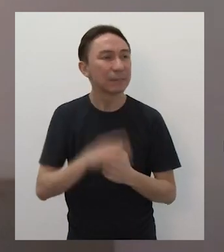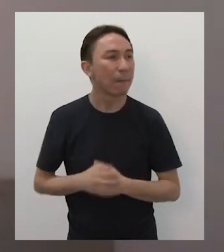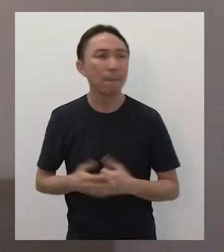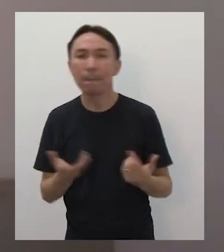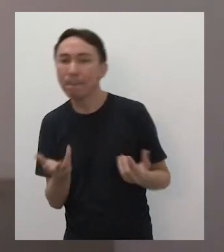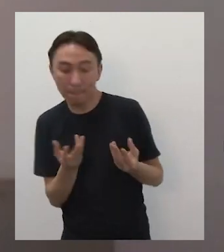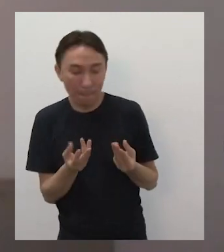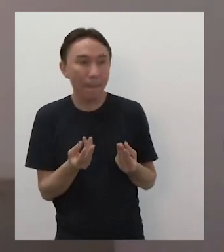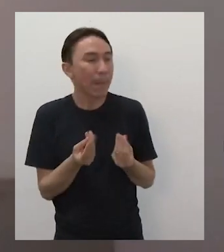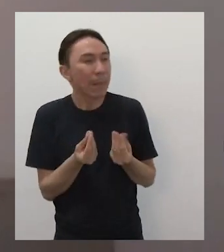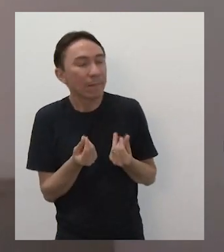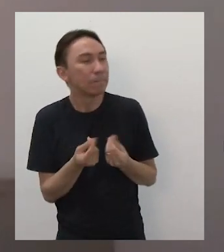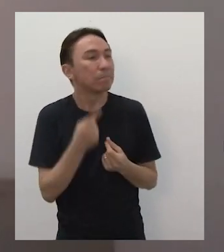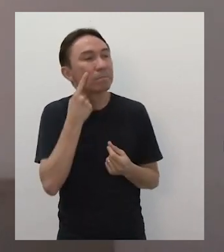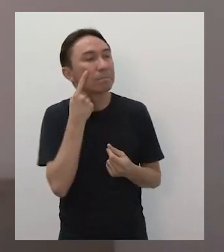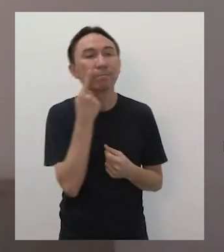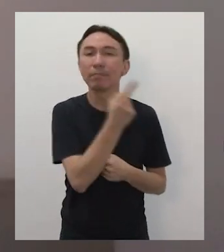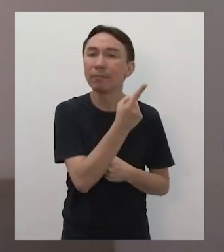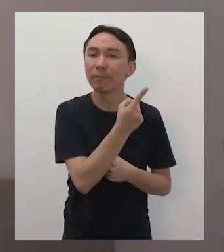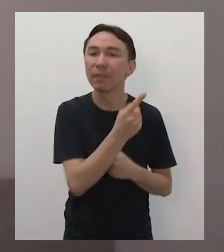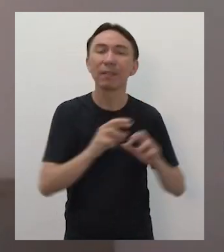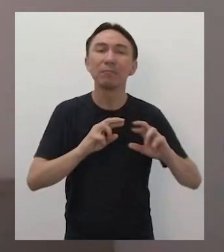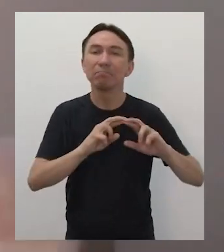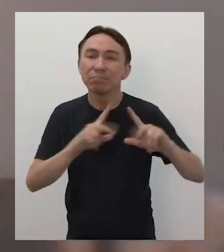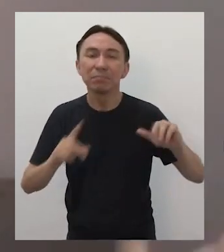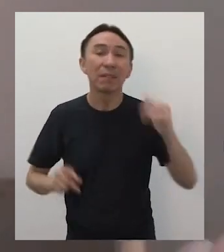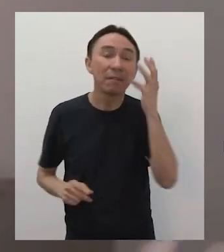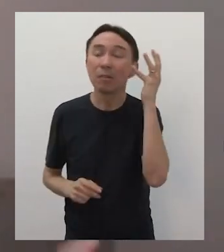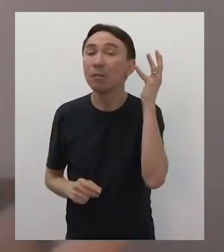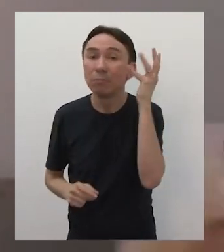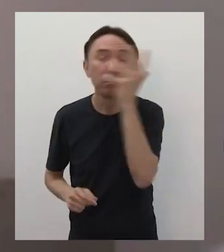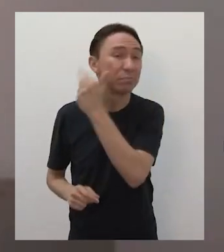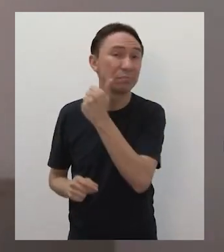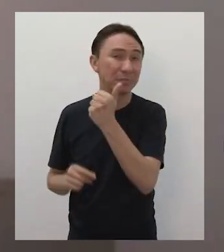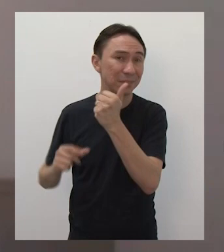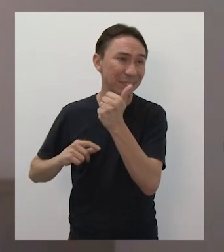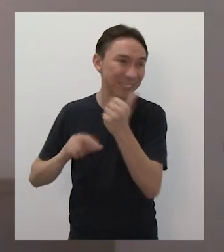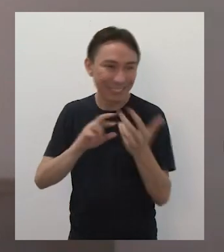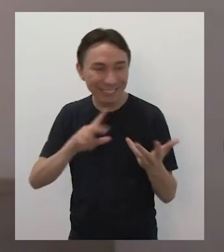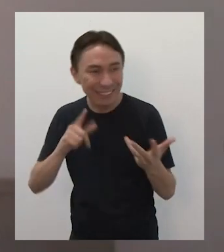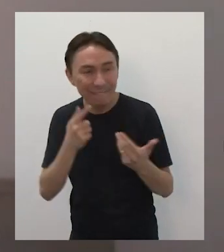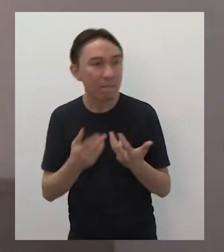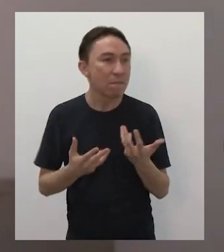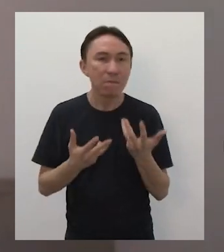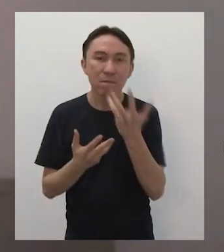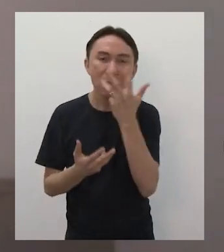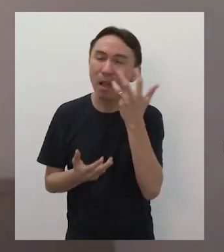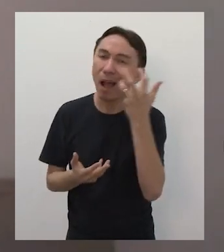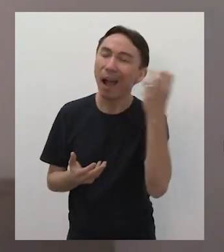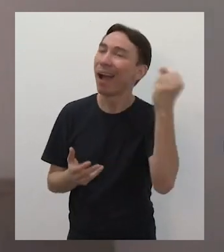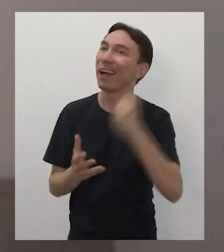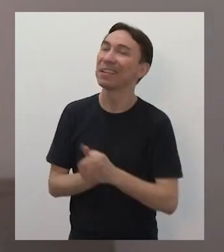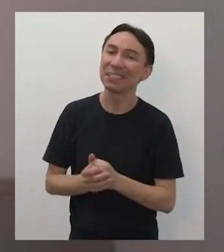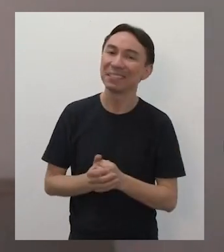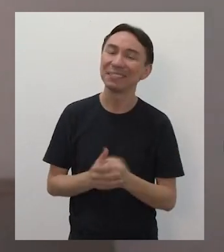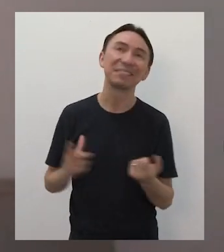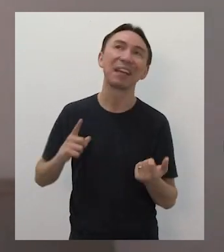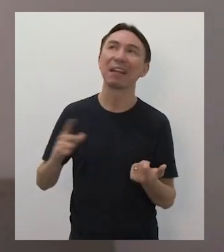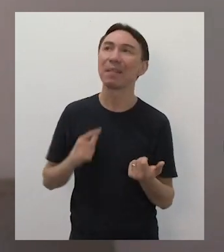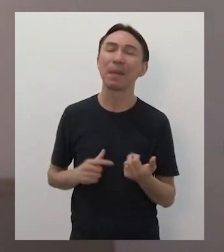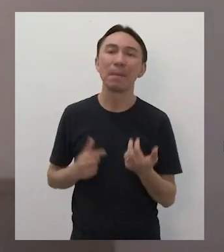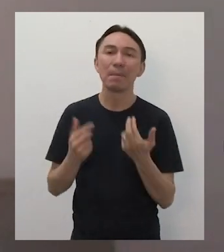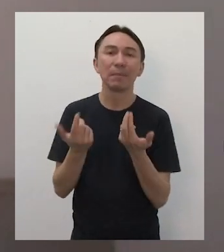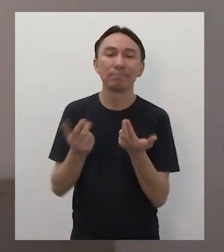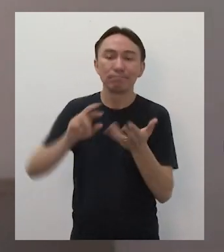sensibilidade para a beleza nas suas diversas formas e linguagens,